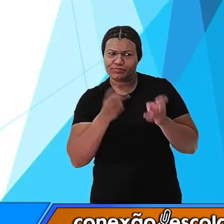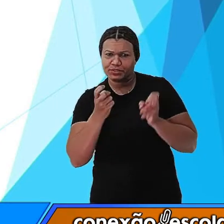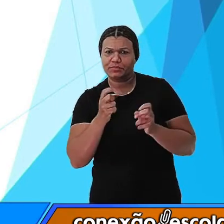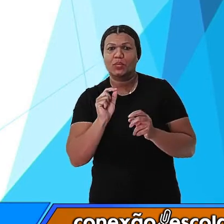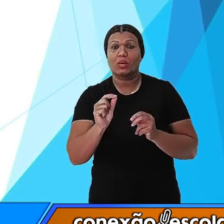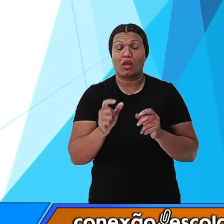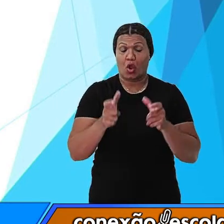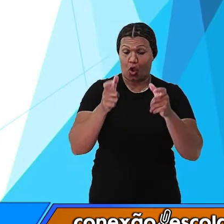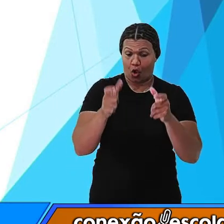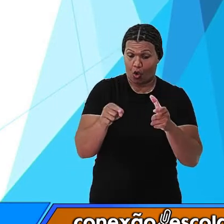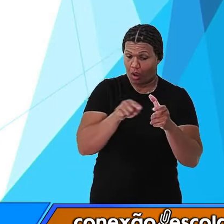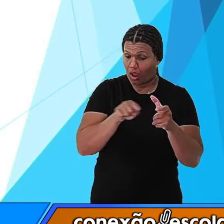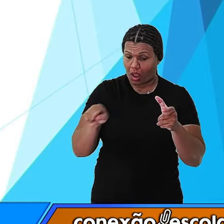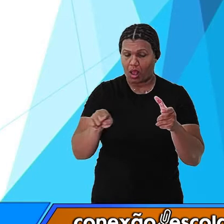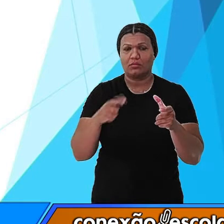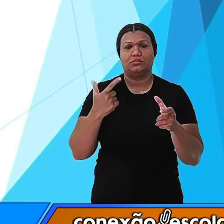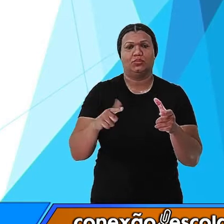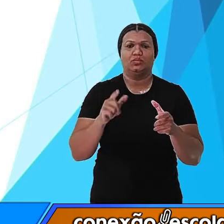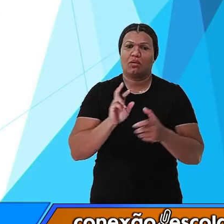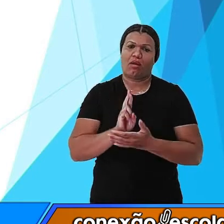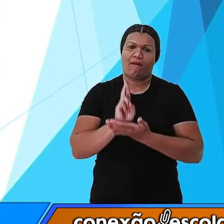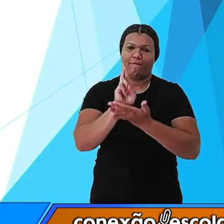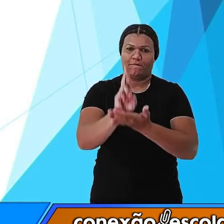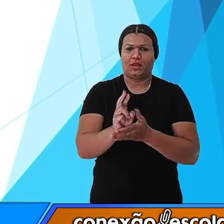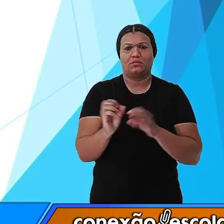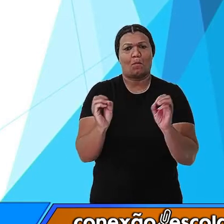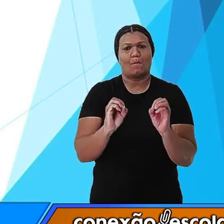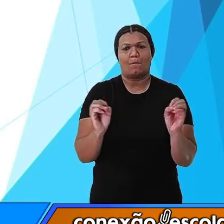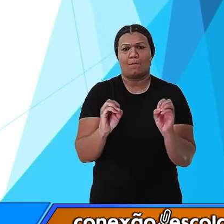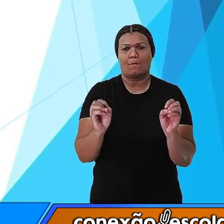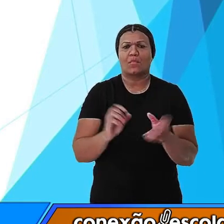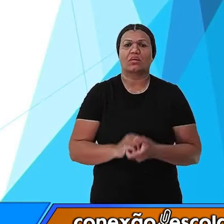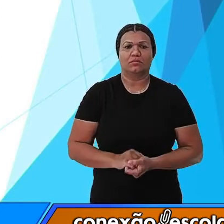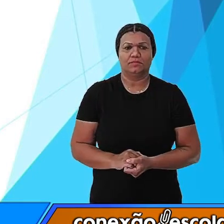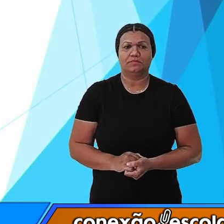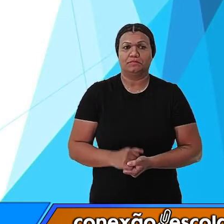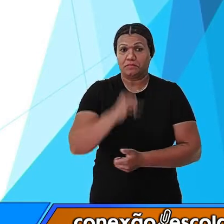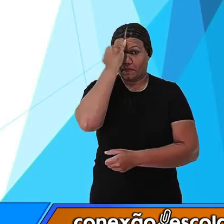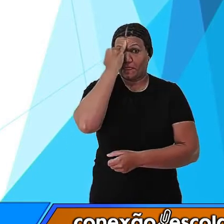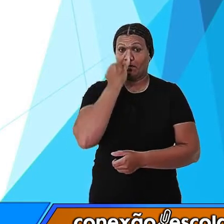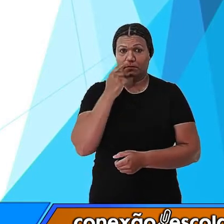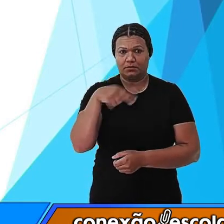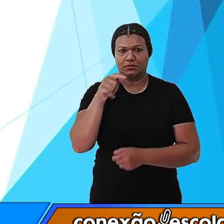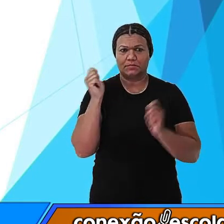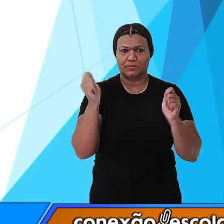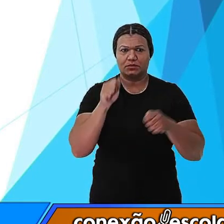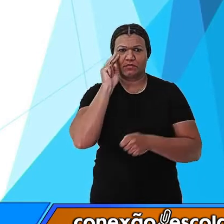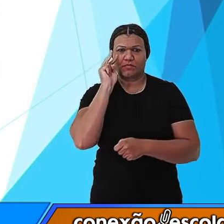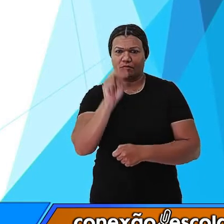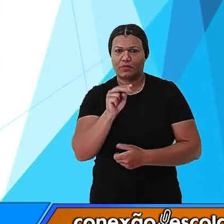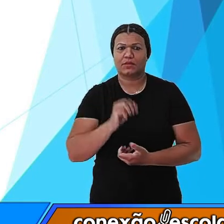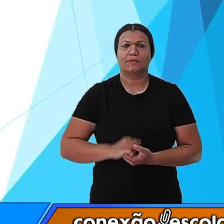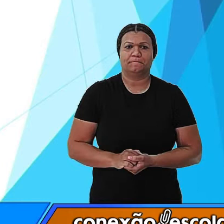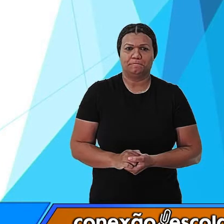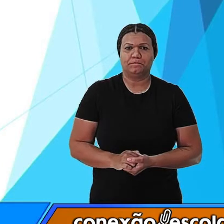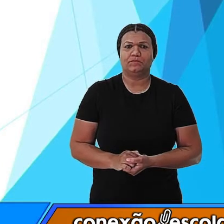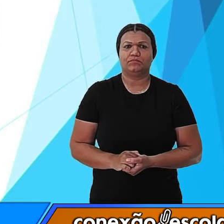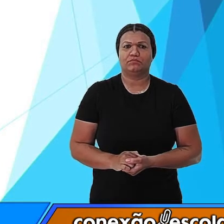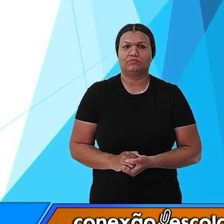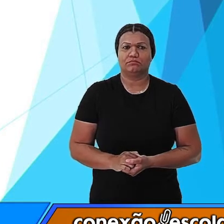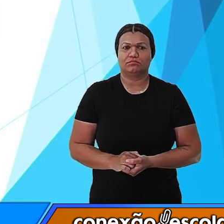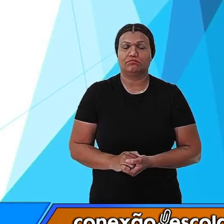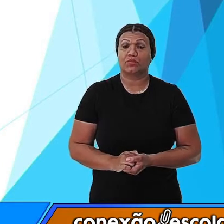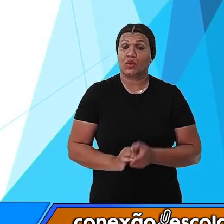naquele local não há referência de nenhum valor. Na imagem, vocês podem observar aí